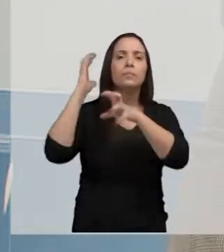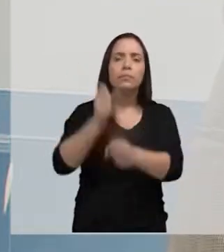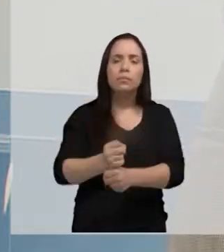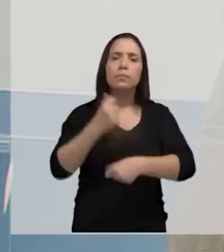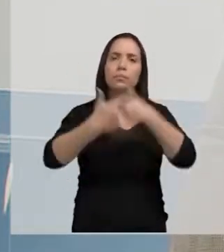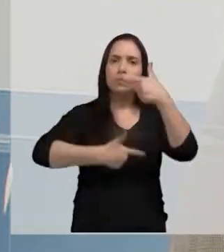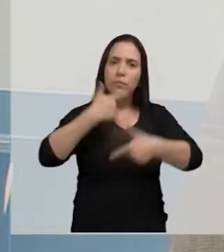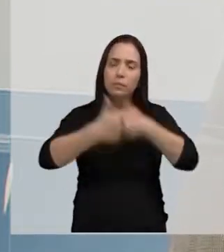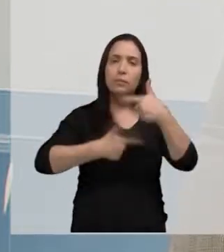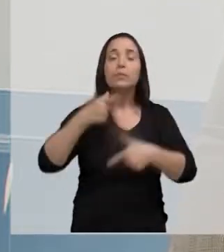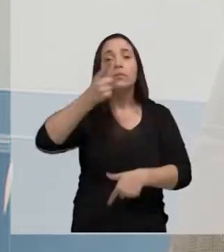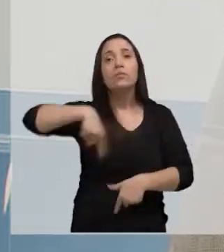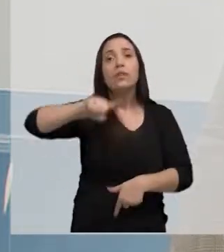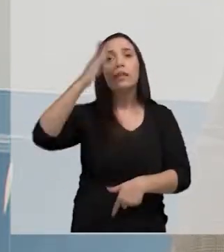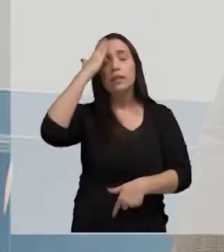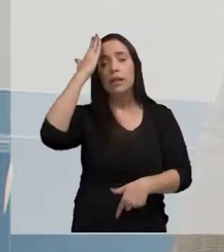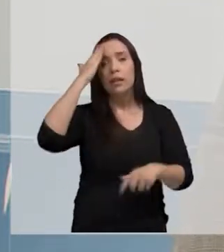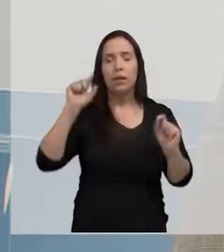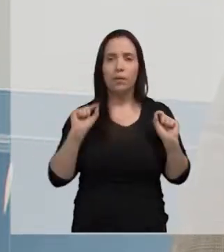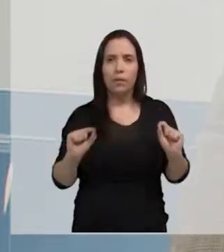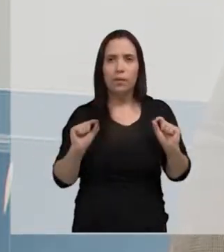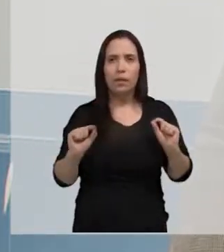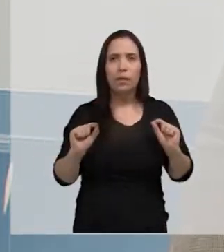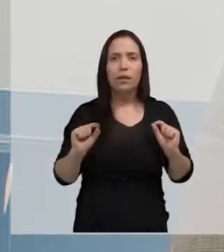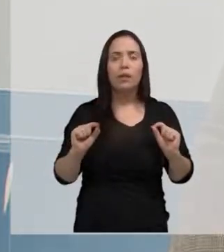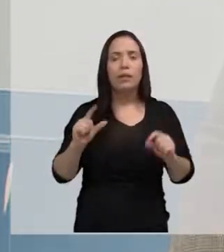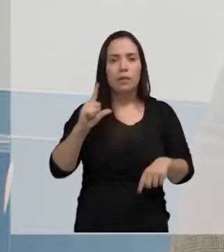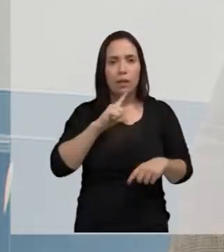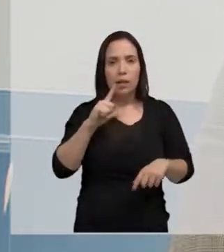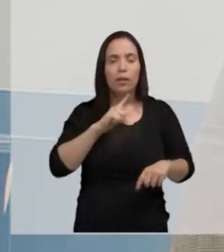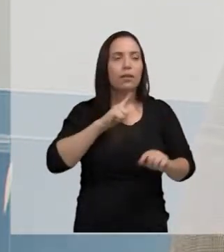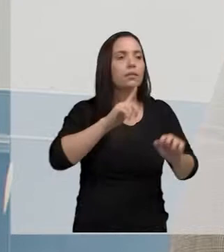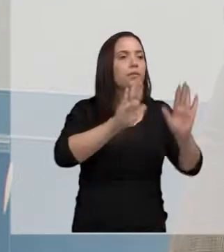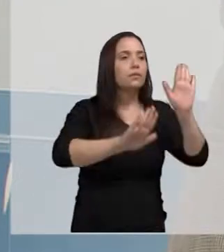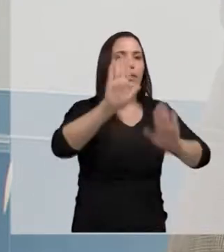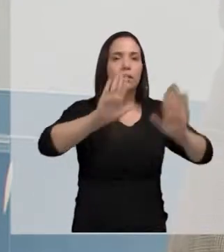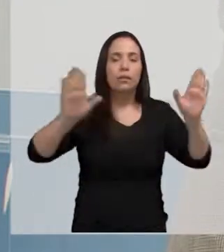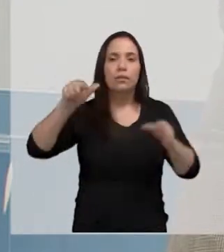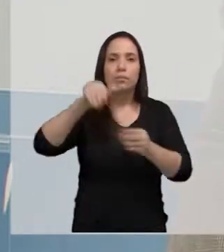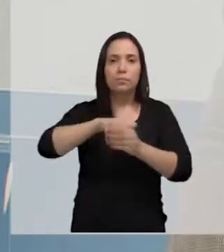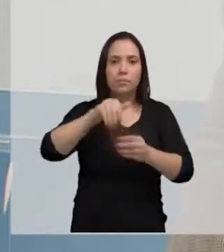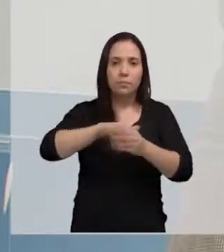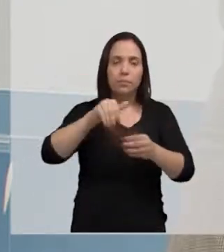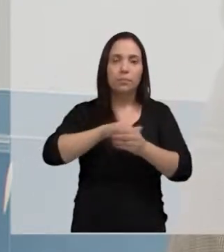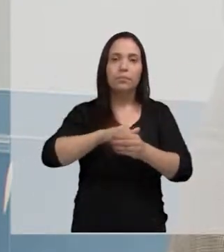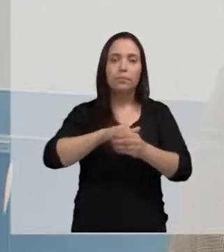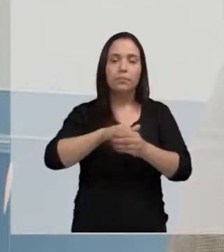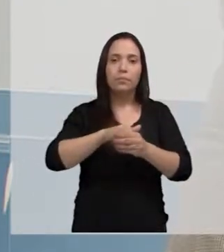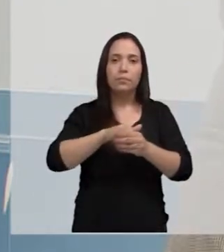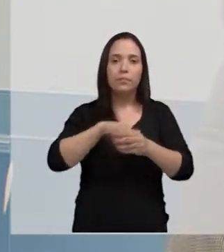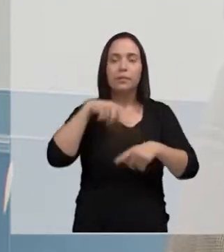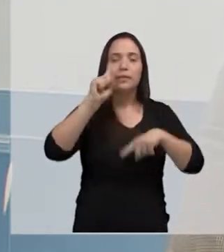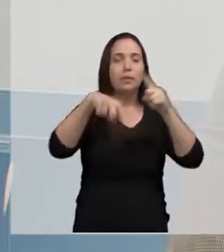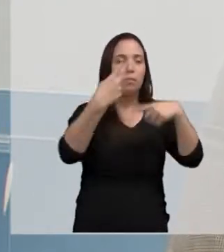pelo... Você tem que entender o seguinte, não é... Existe aquele candidato que aparece e tira uma votação espetacular e depois some, né? Só